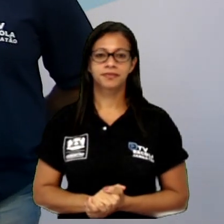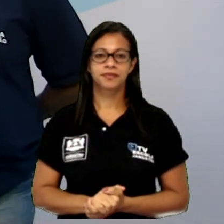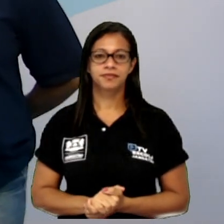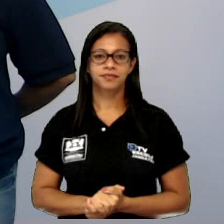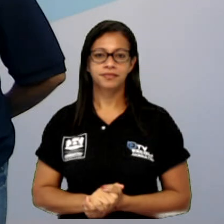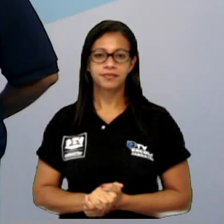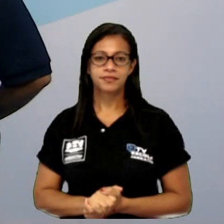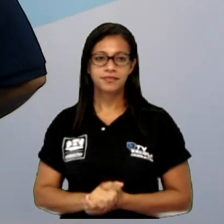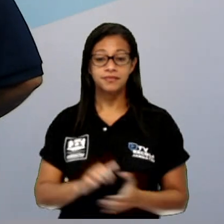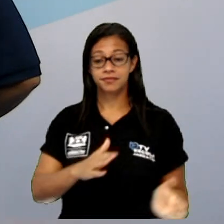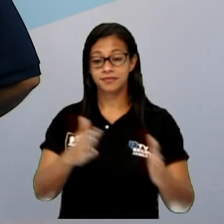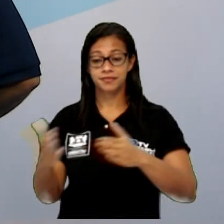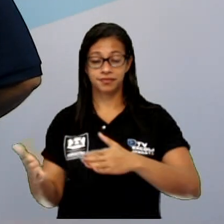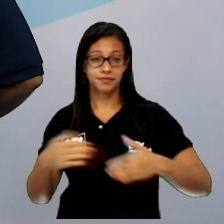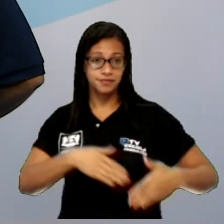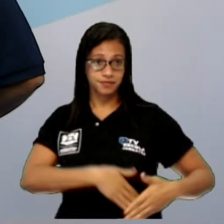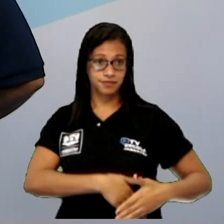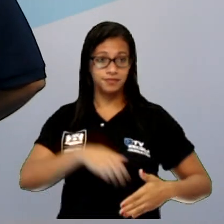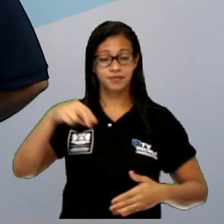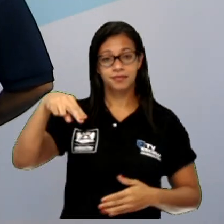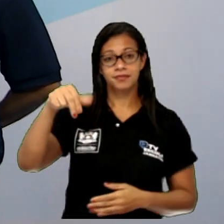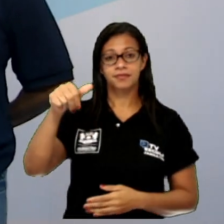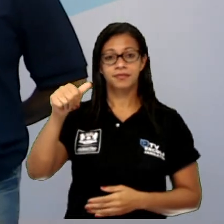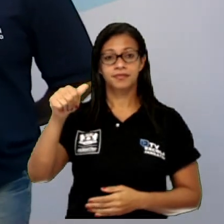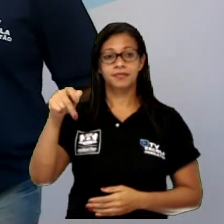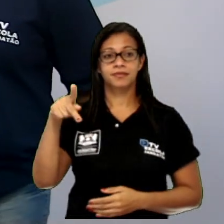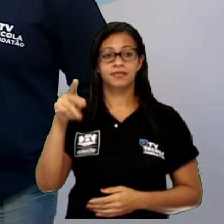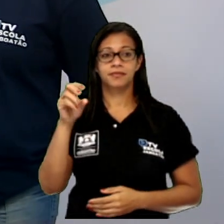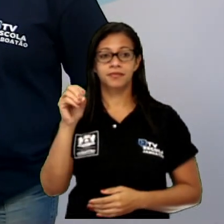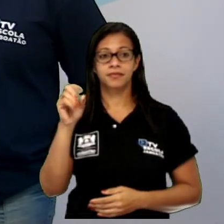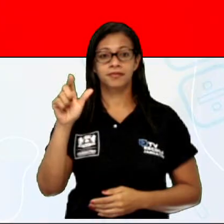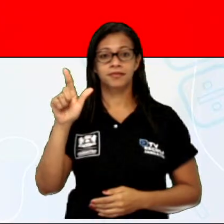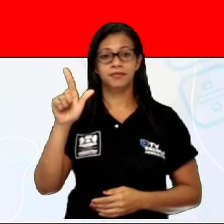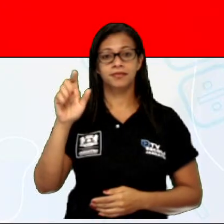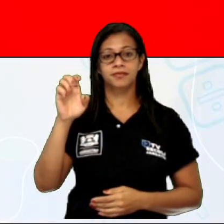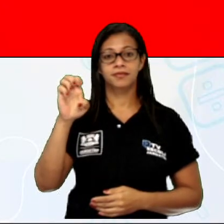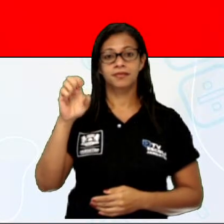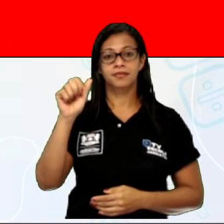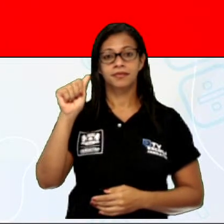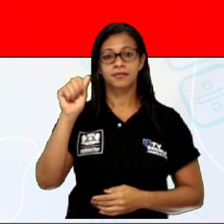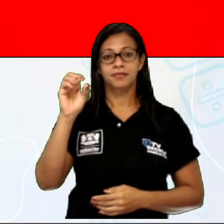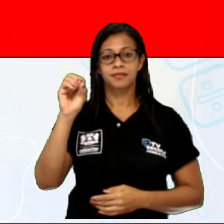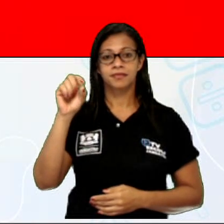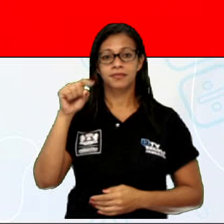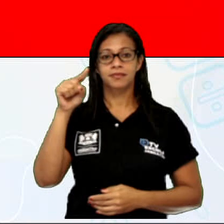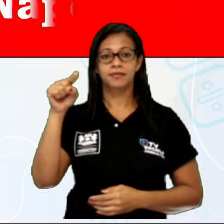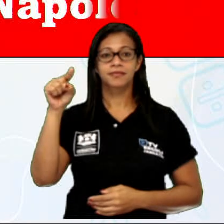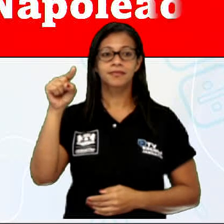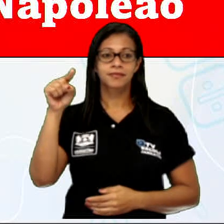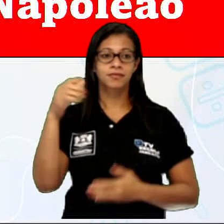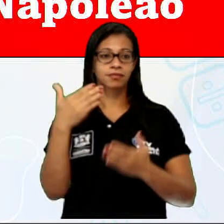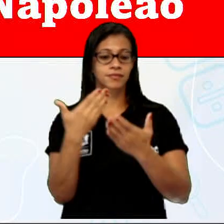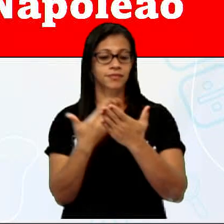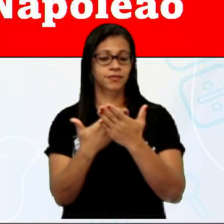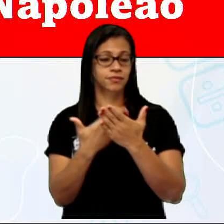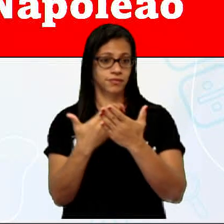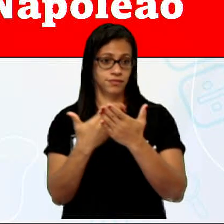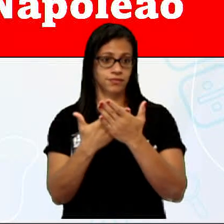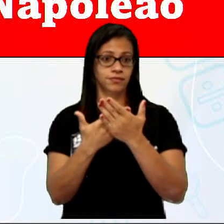A Era Napoleônica, né? Napoleão. Vamos lá ver. A gente vai estudar um pouquinho sobre a ascensão dele,